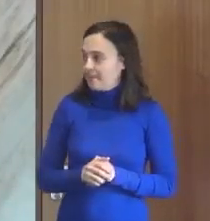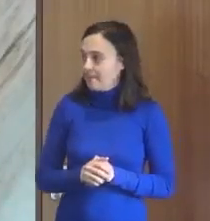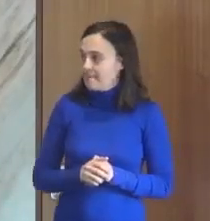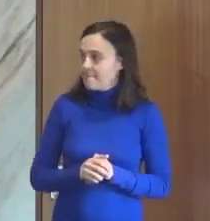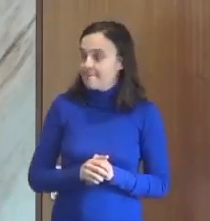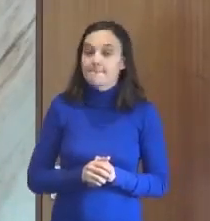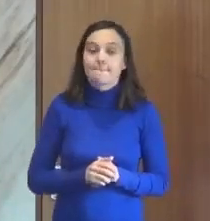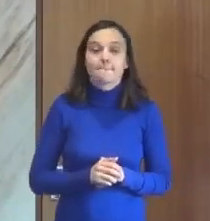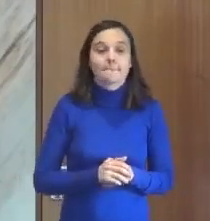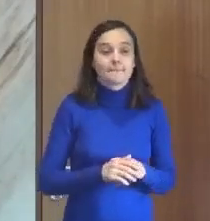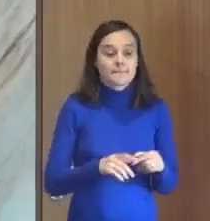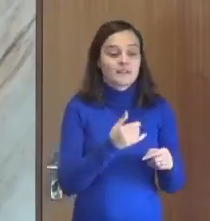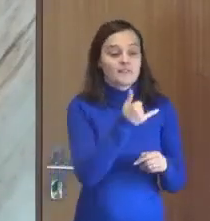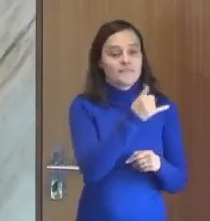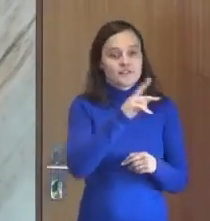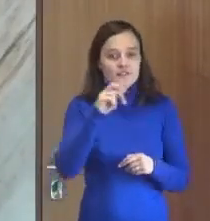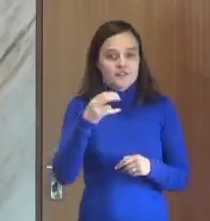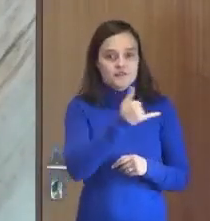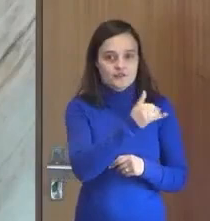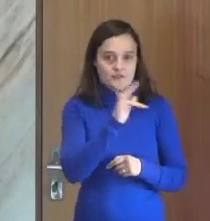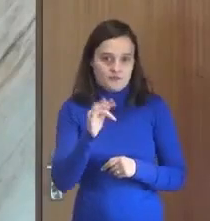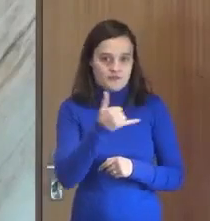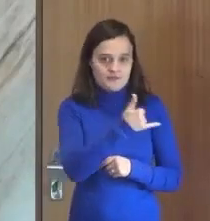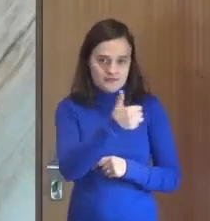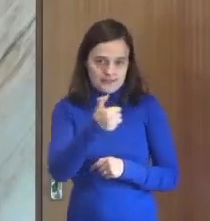as 8/23, 24 e 25.